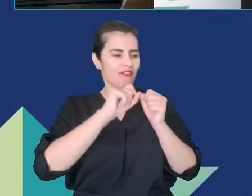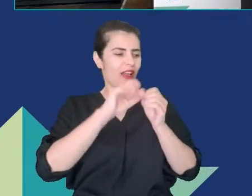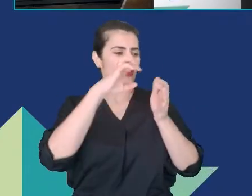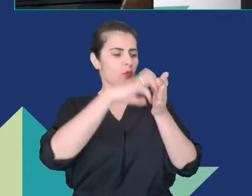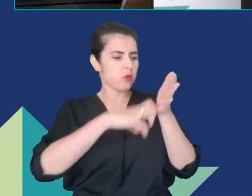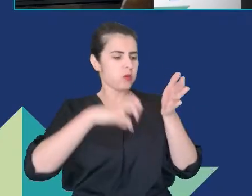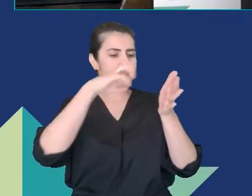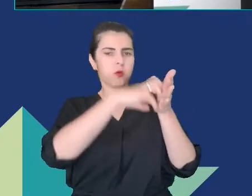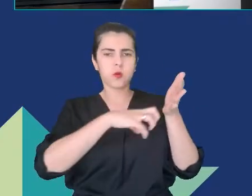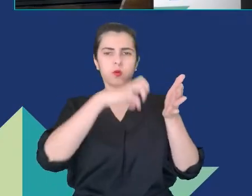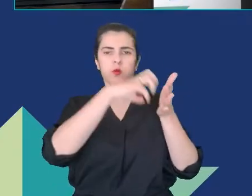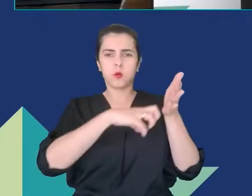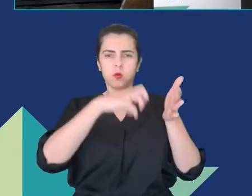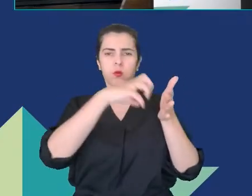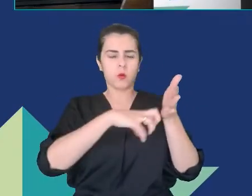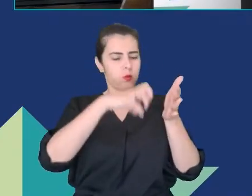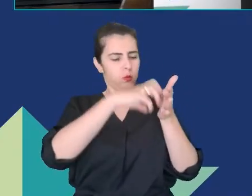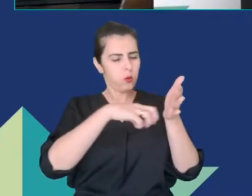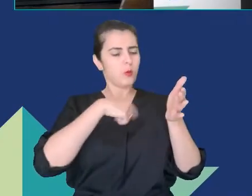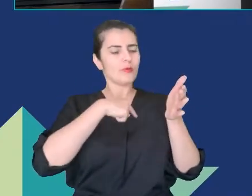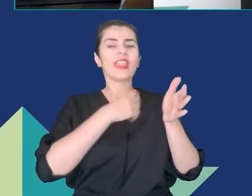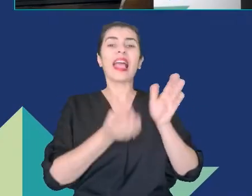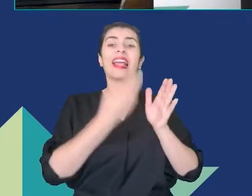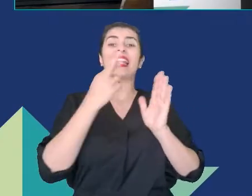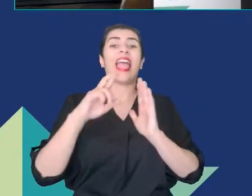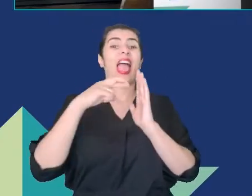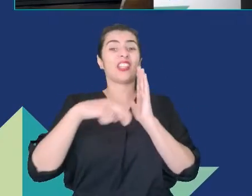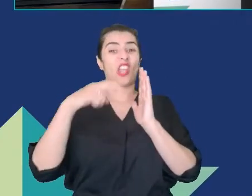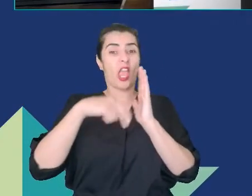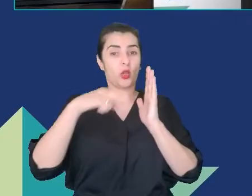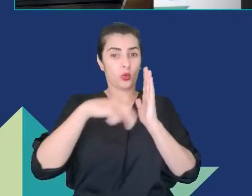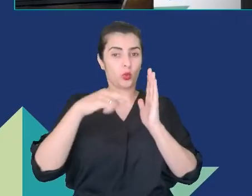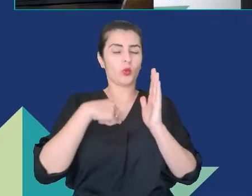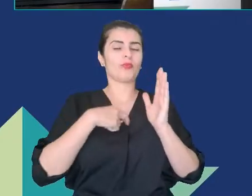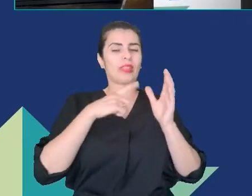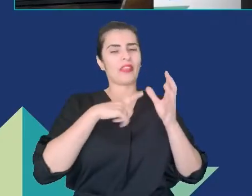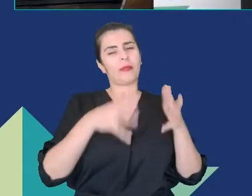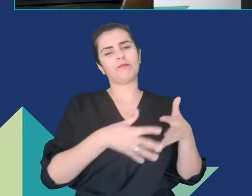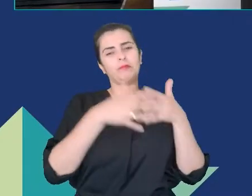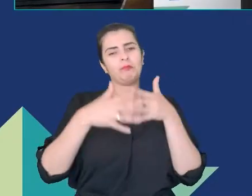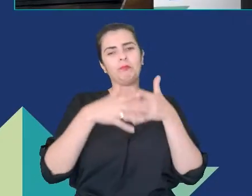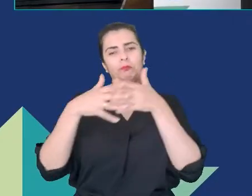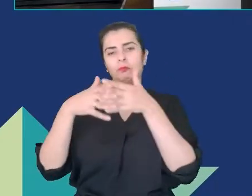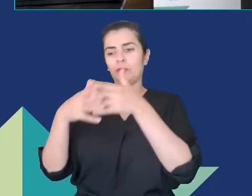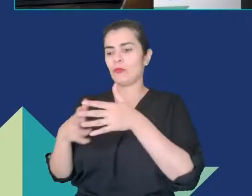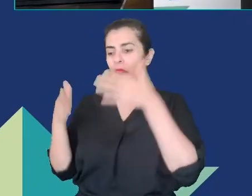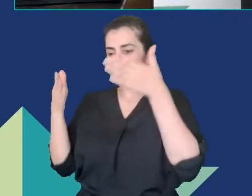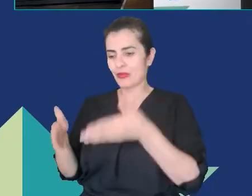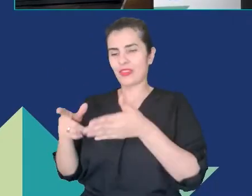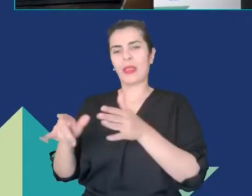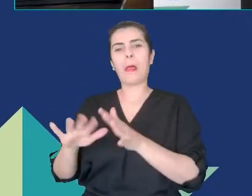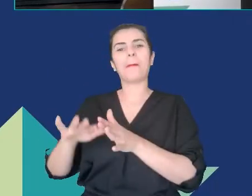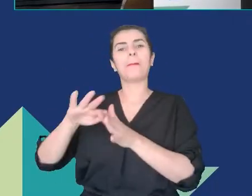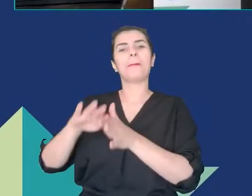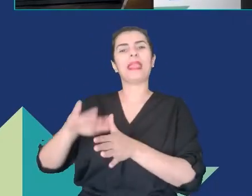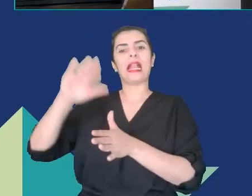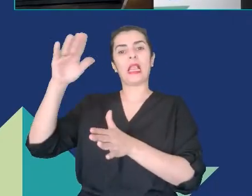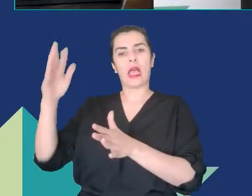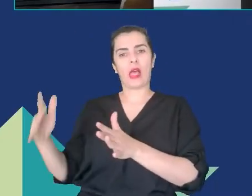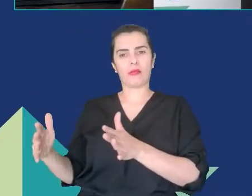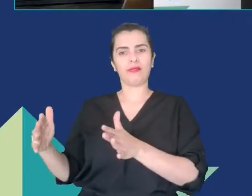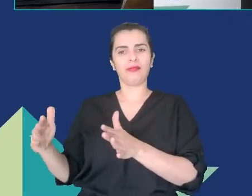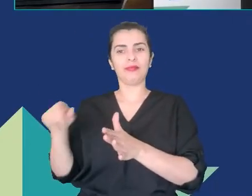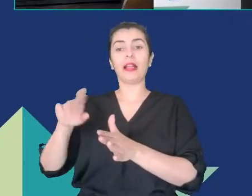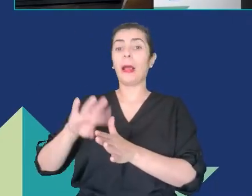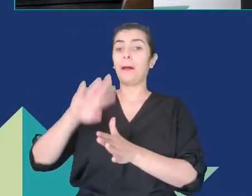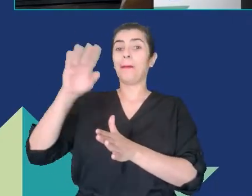pilha-feijão, carregado e vai, finalmente, para a pilha. A geotecnia acaba entrando bastante ali na pilha, né? E a gente tem